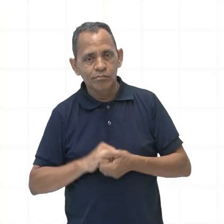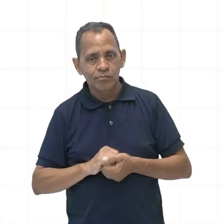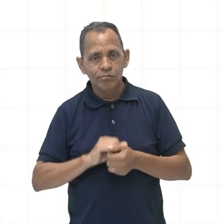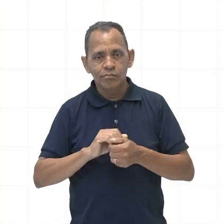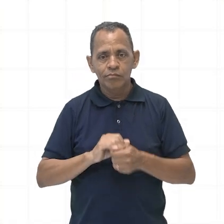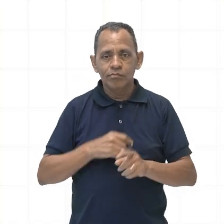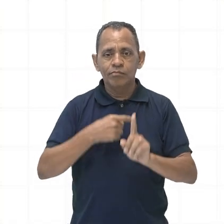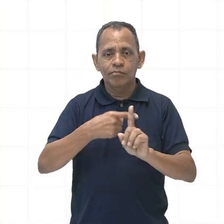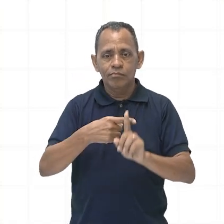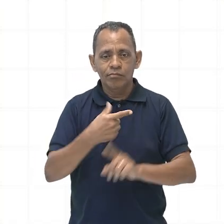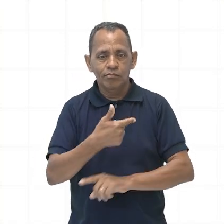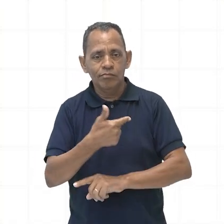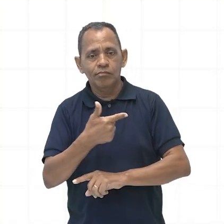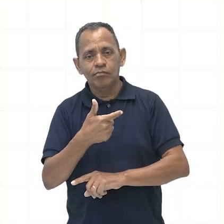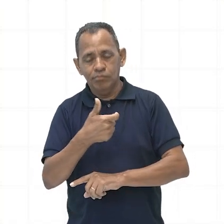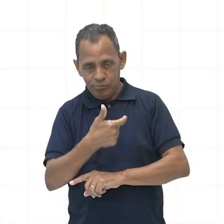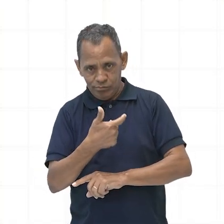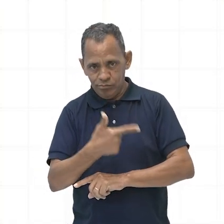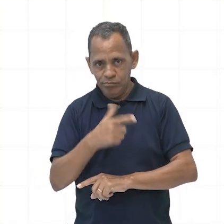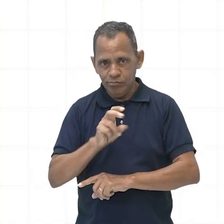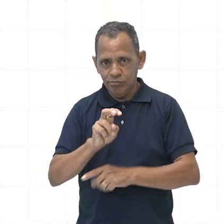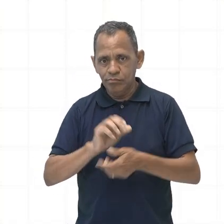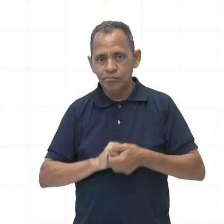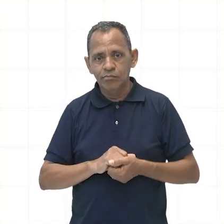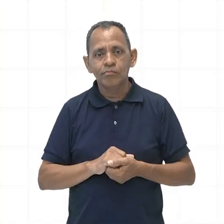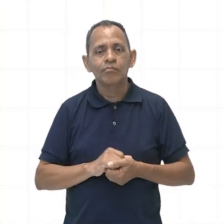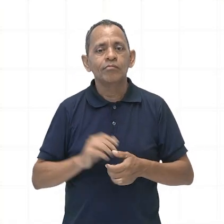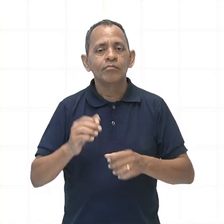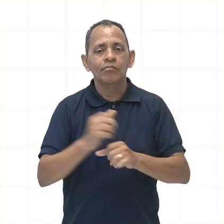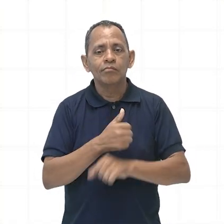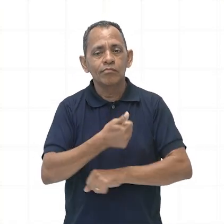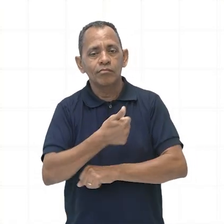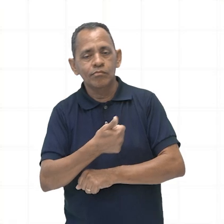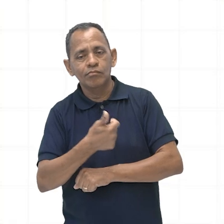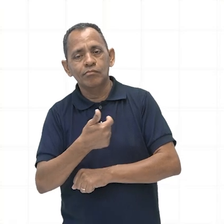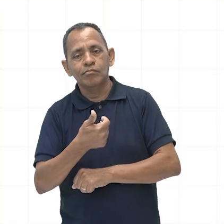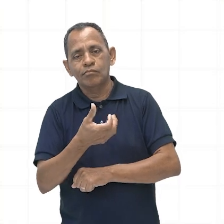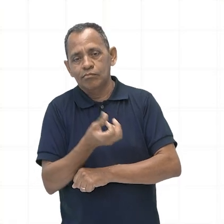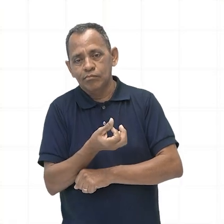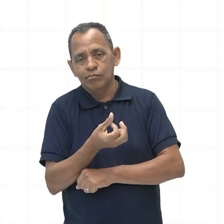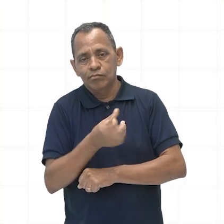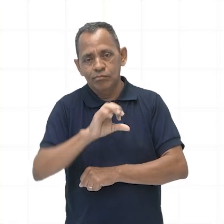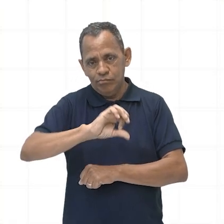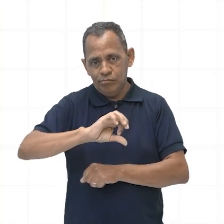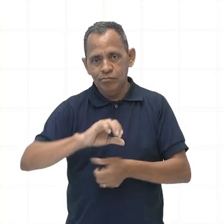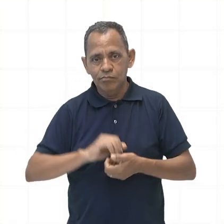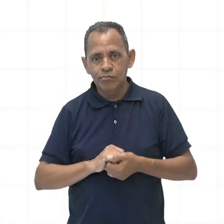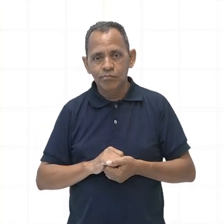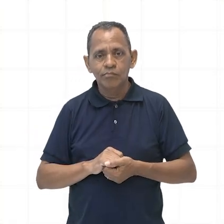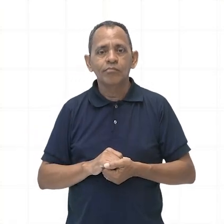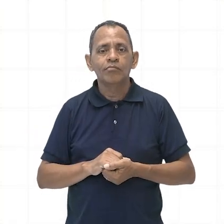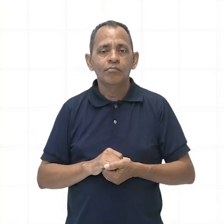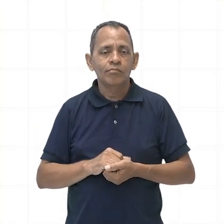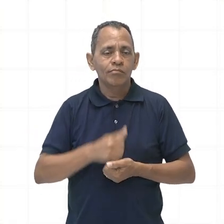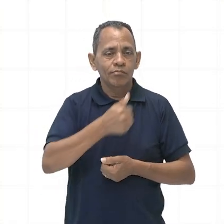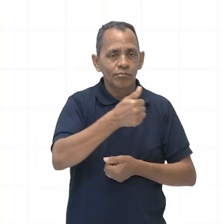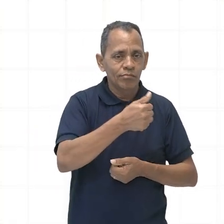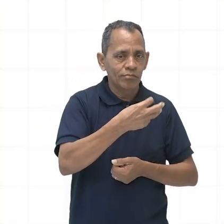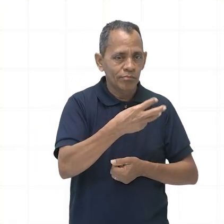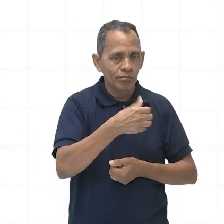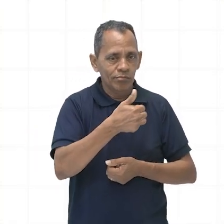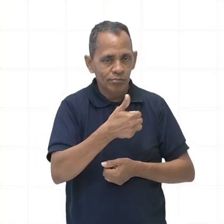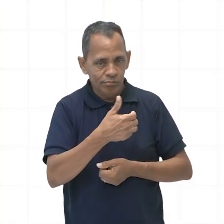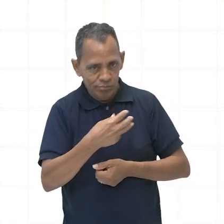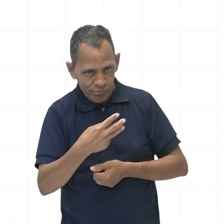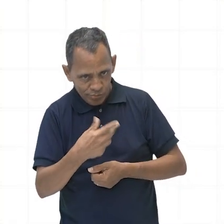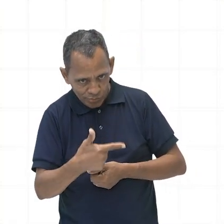é exatamente 169. Então, de fato, essas três medidas aqui, 13, 12 e 5, formam